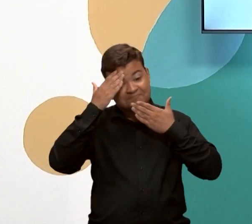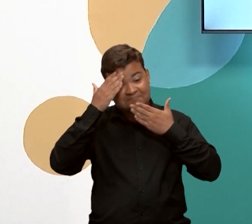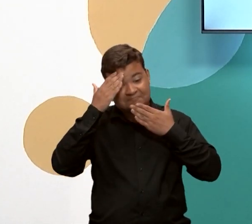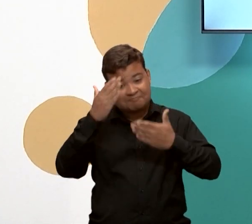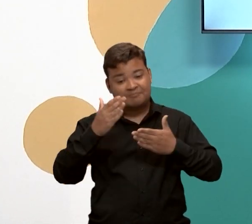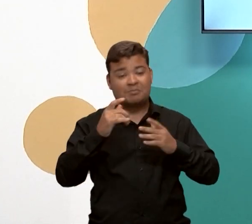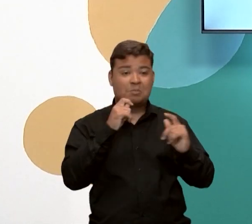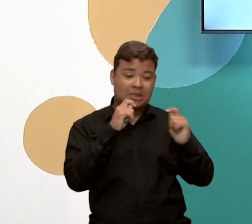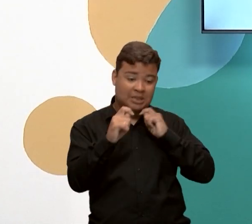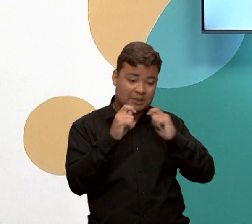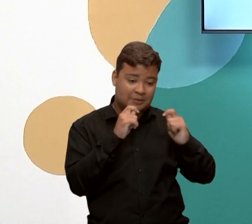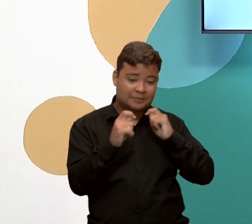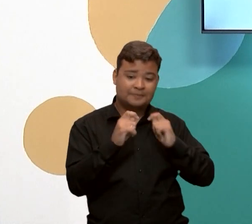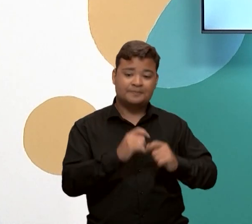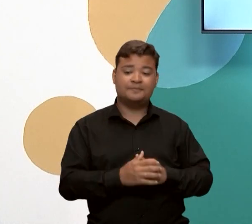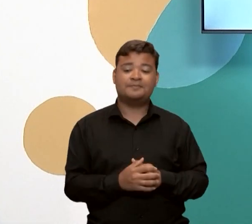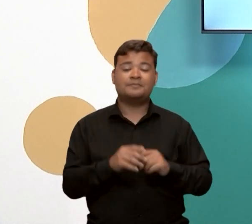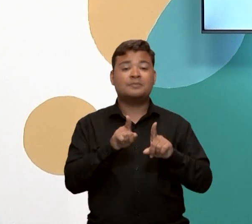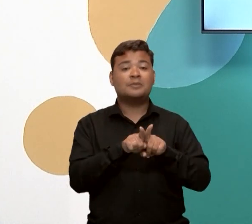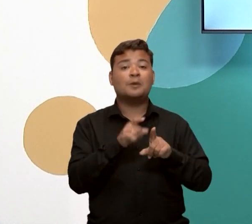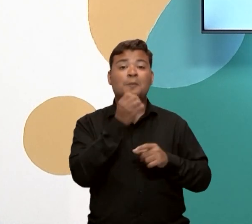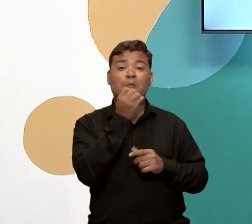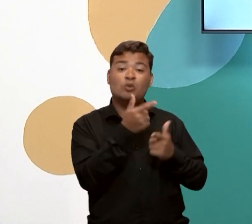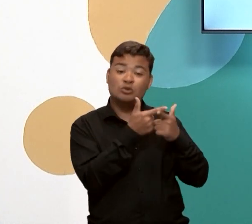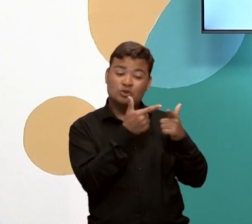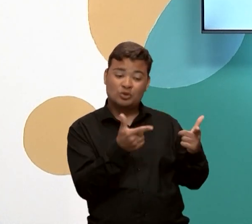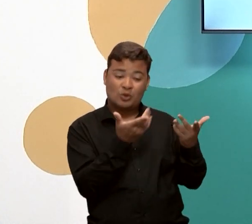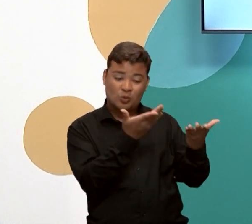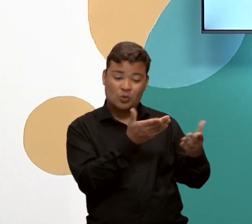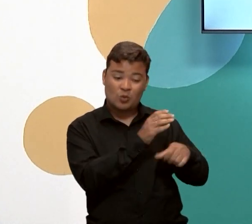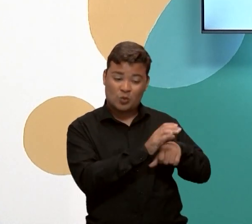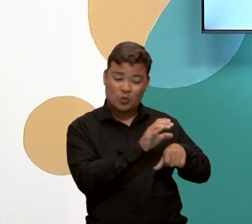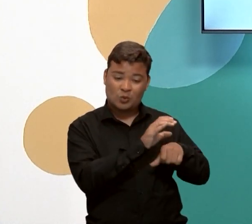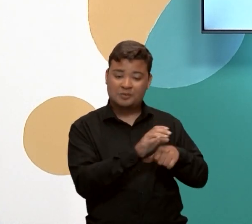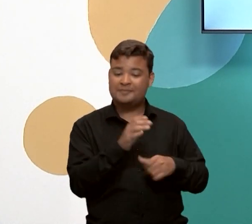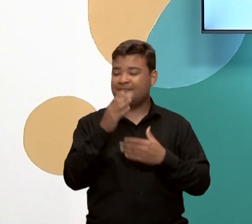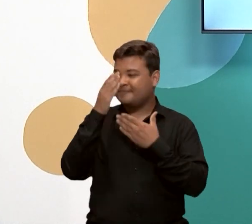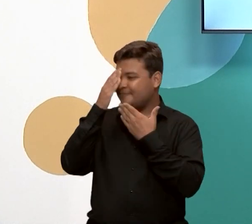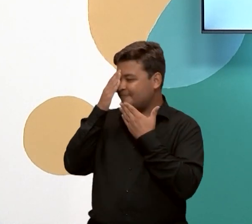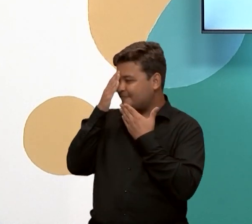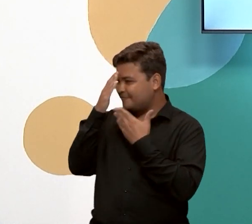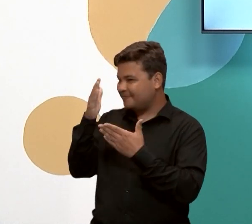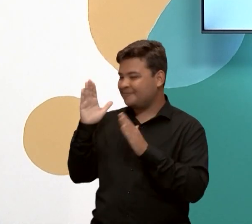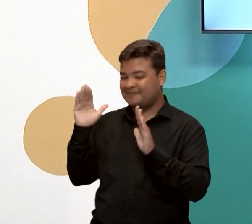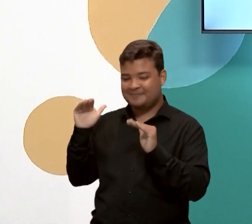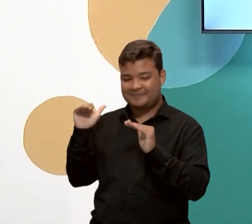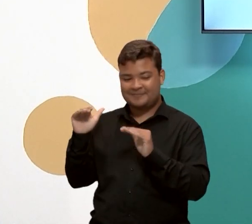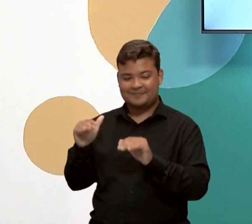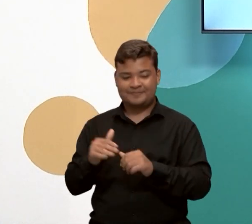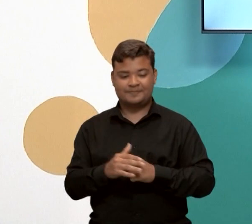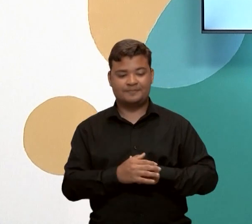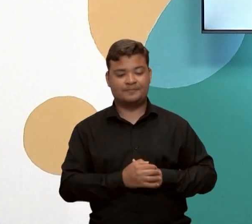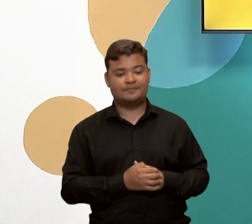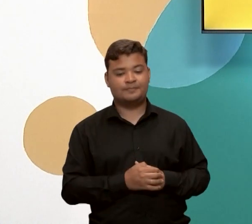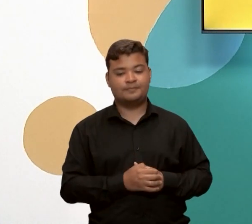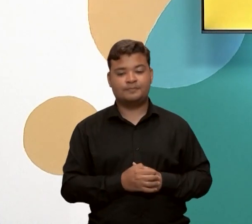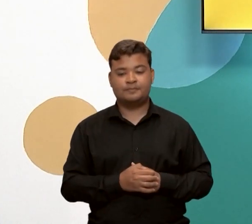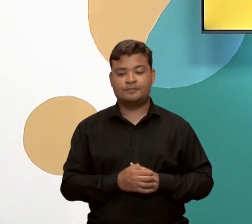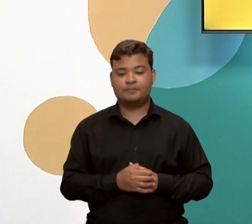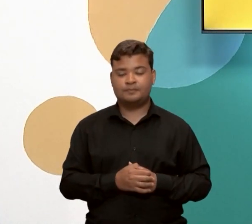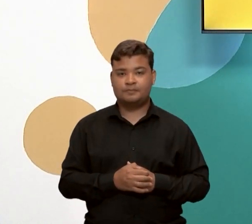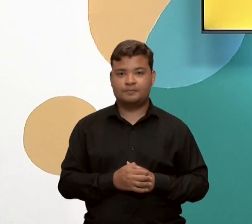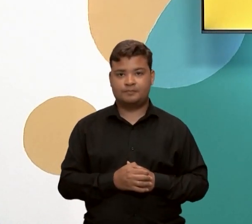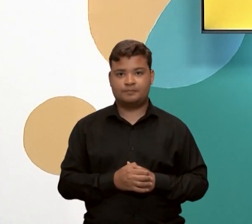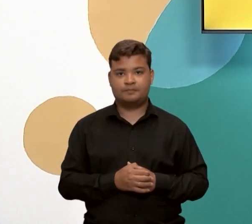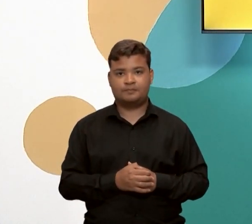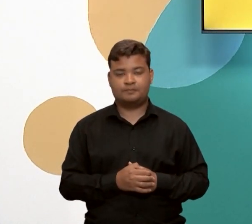pela sua entrevista e boa sorte no curso. Obrigado, Camila, até mais. Até. Lembrando